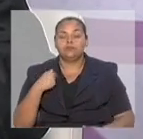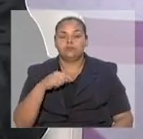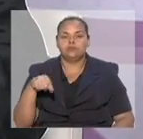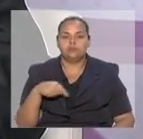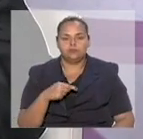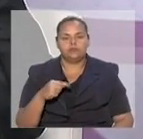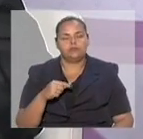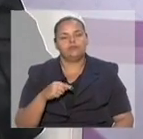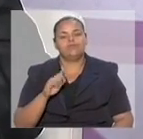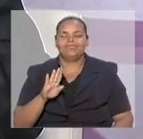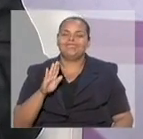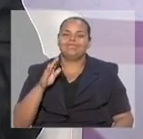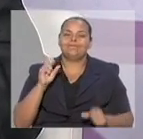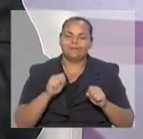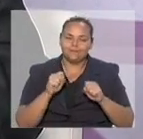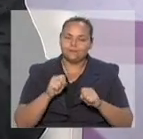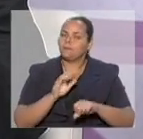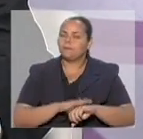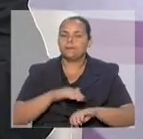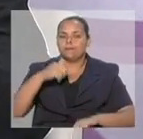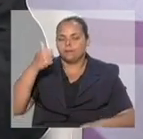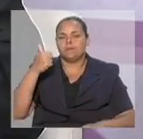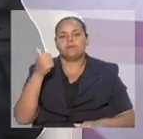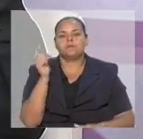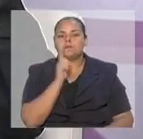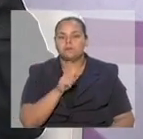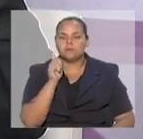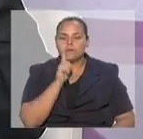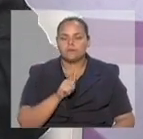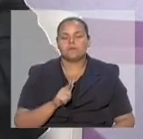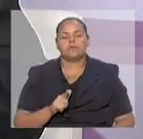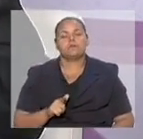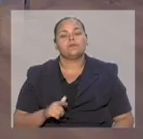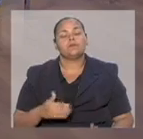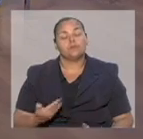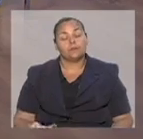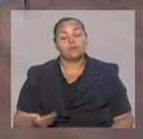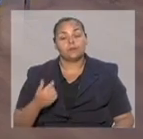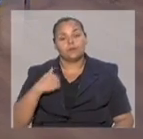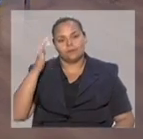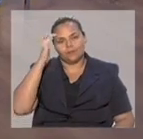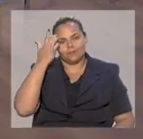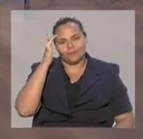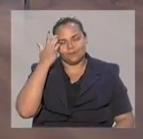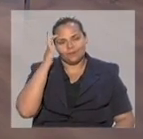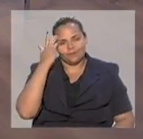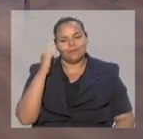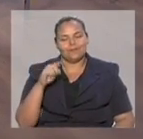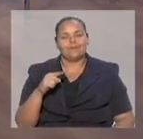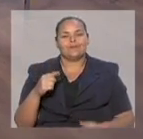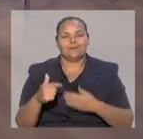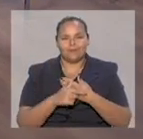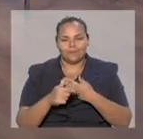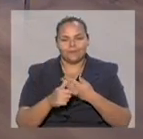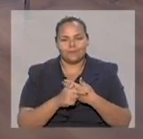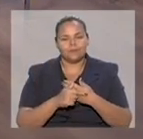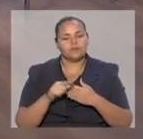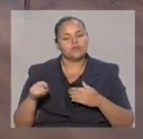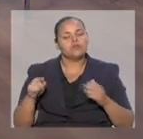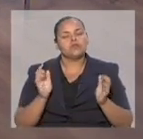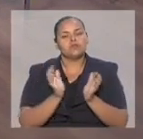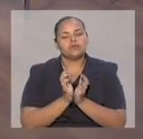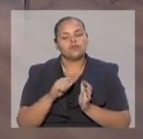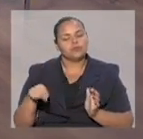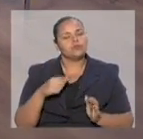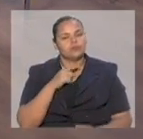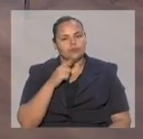está funcionando aquém do que a gente poderia e deveria funcionar. Eu acho que é aí que vem o papel da frente.